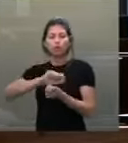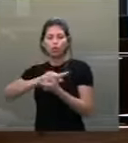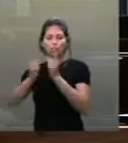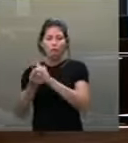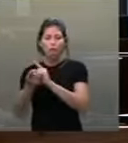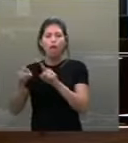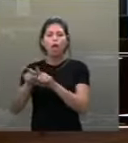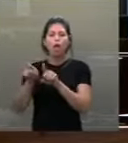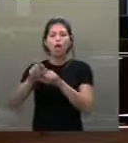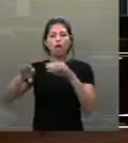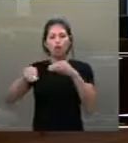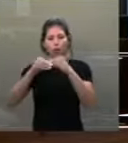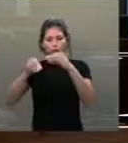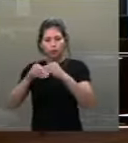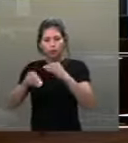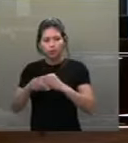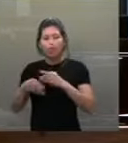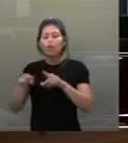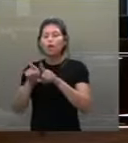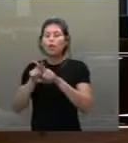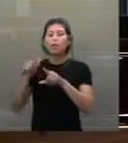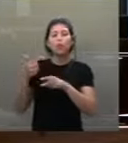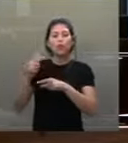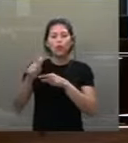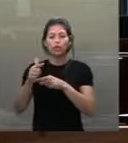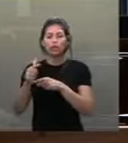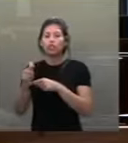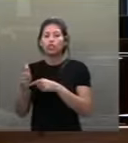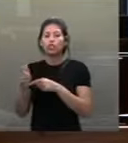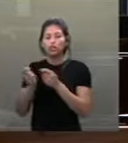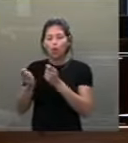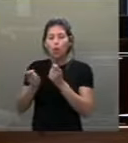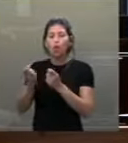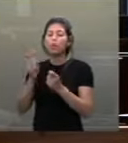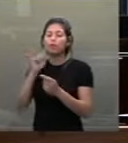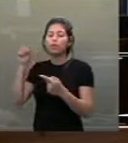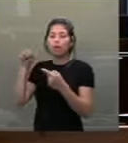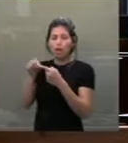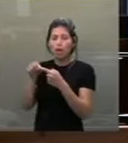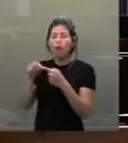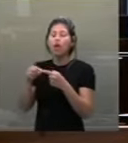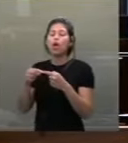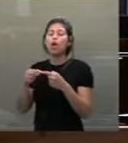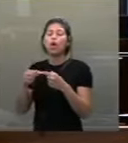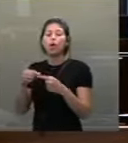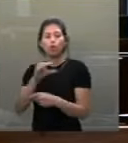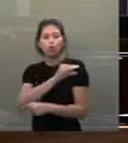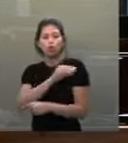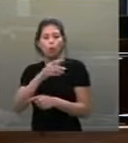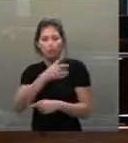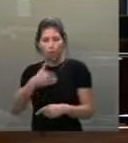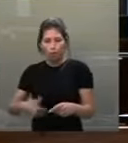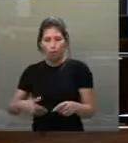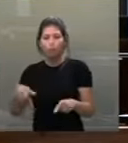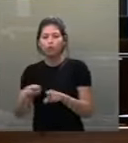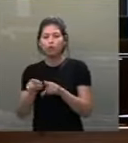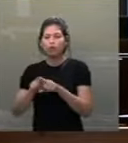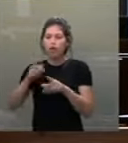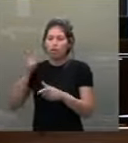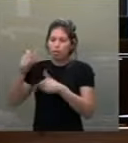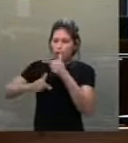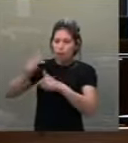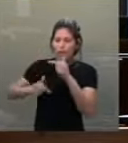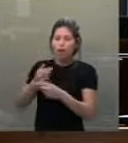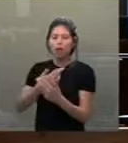que oferece uma cesta de mecanismos. Isso possibilita ao gestor público competente atuar com